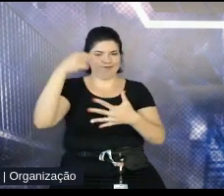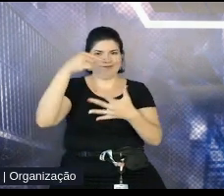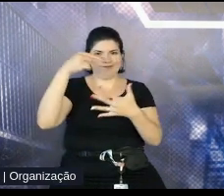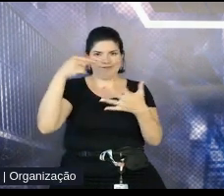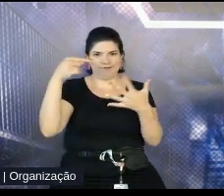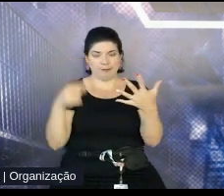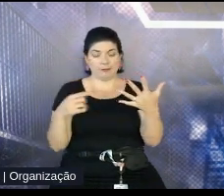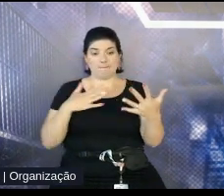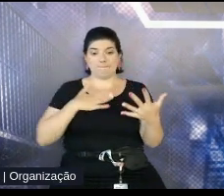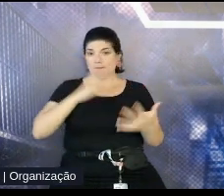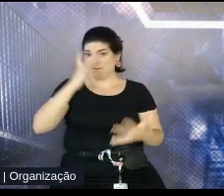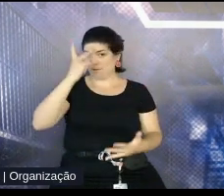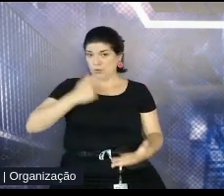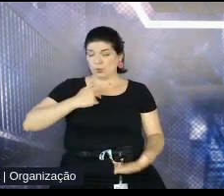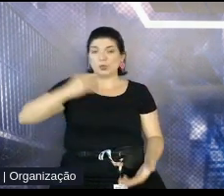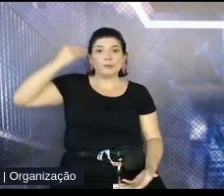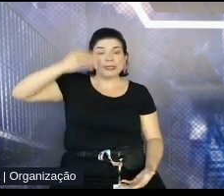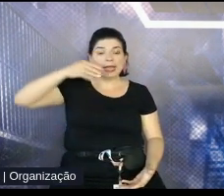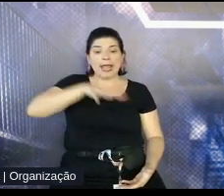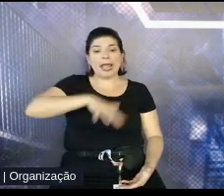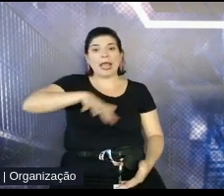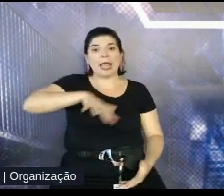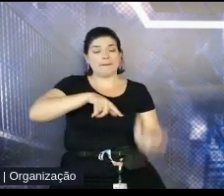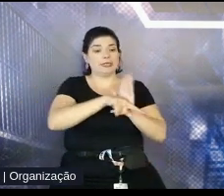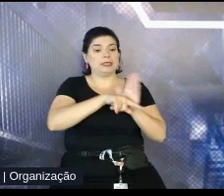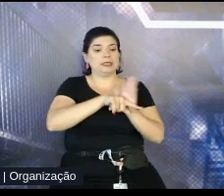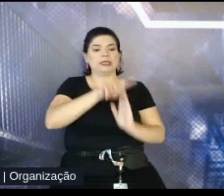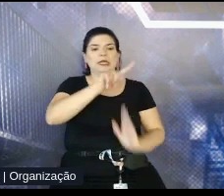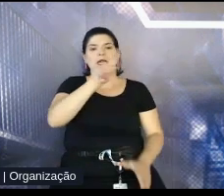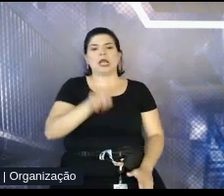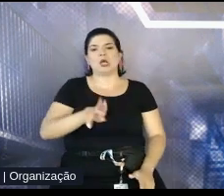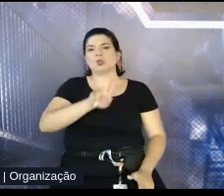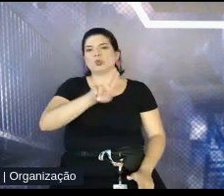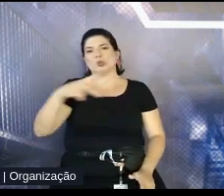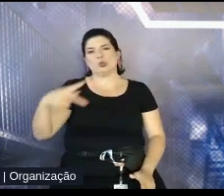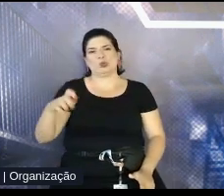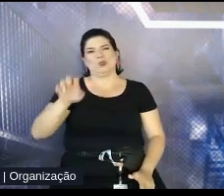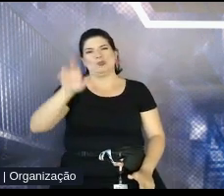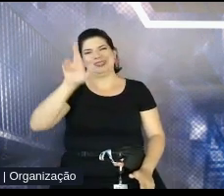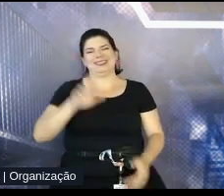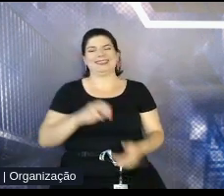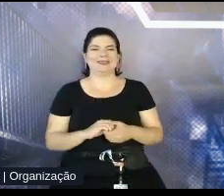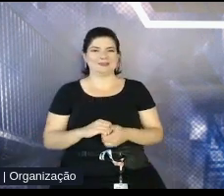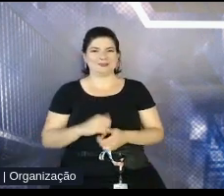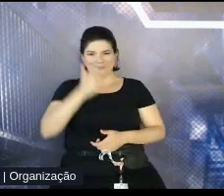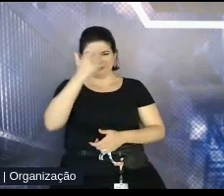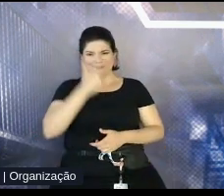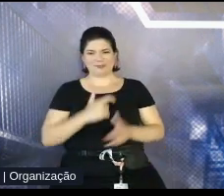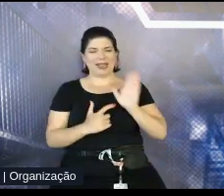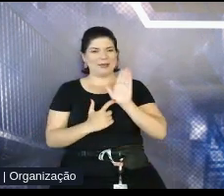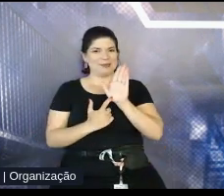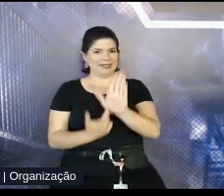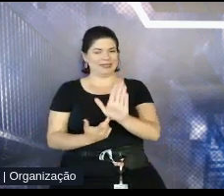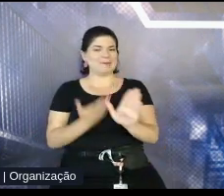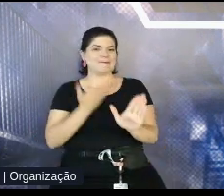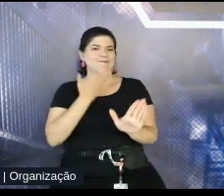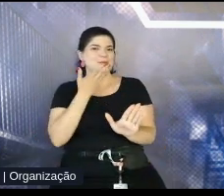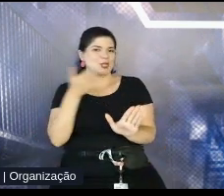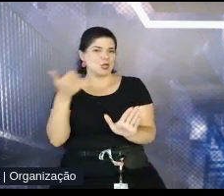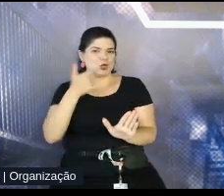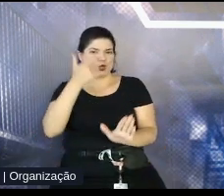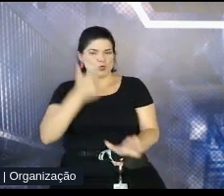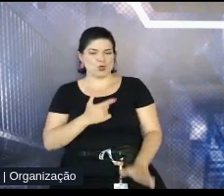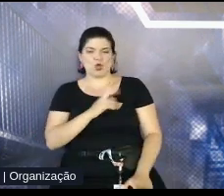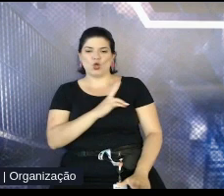minha experiência como pesquisador na Azul. Então, deixa eu me apresentar aí um pouco melhor, né? Como comentei, me chamo